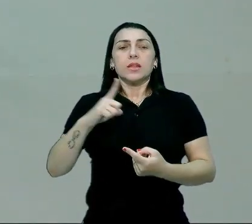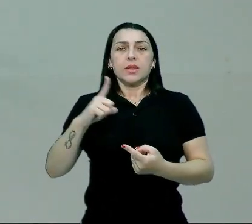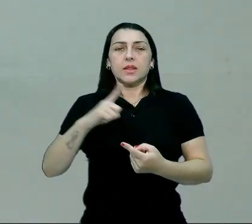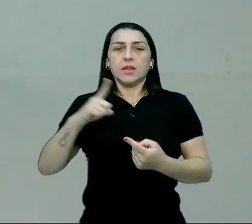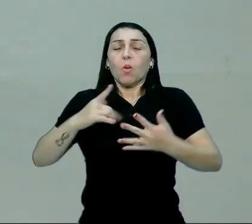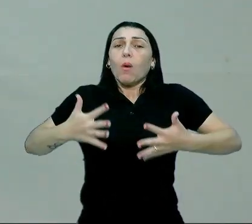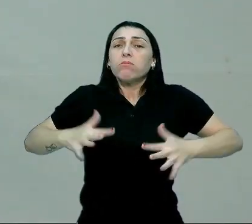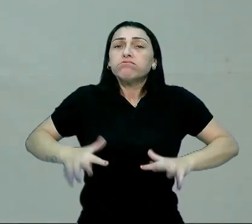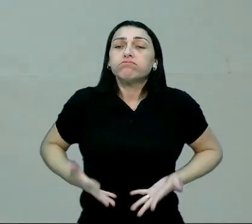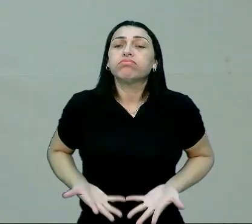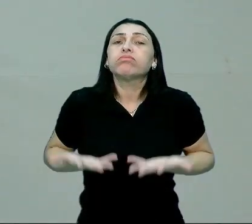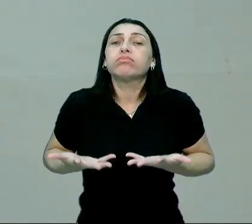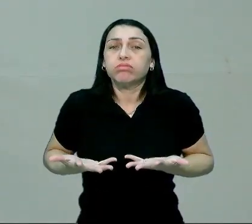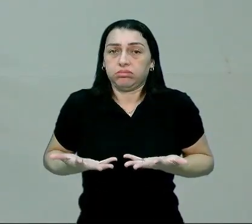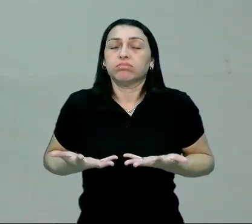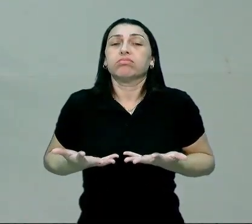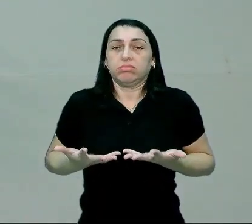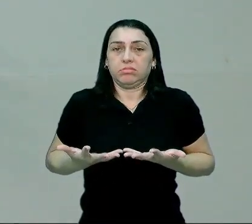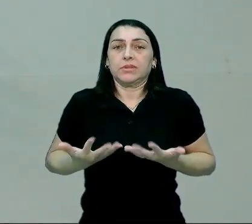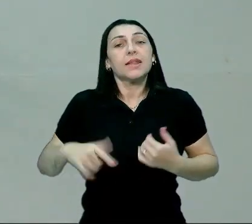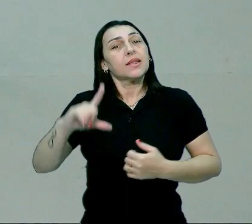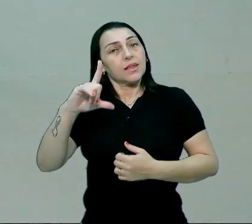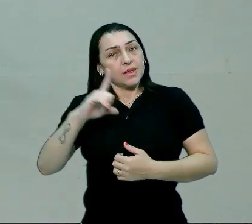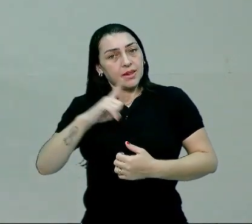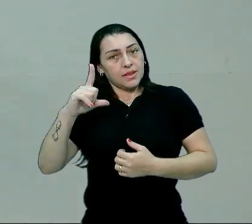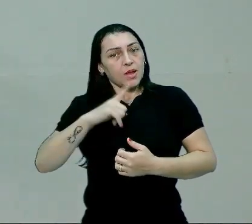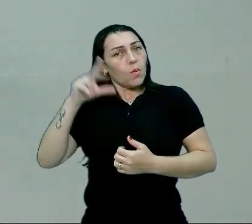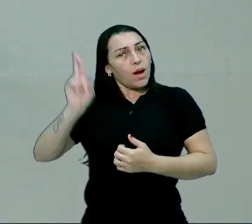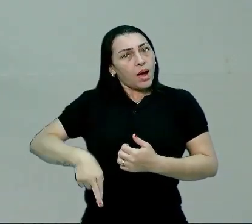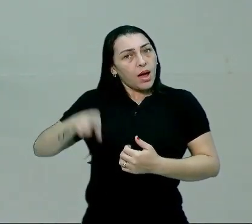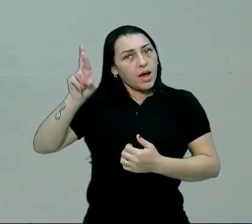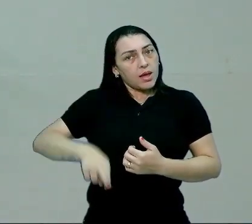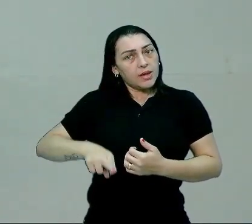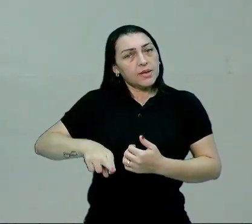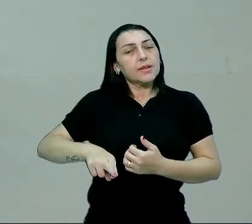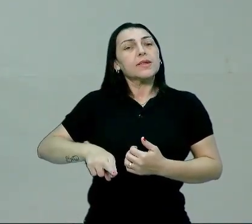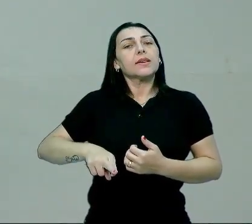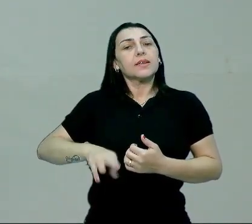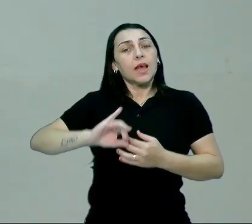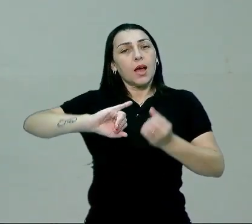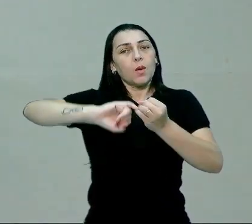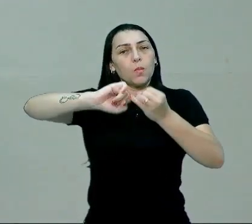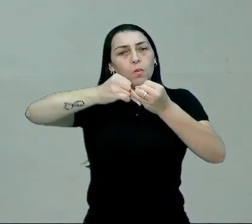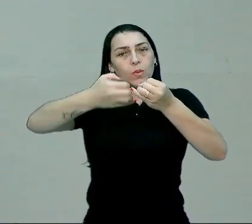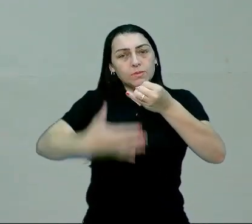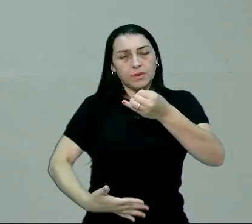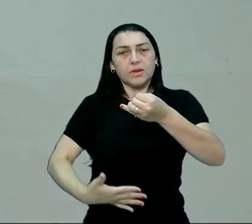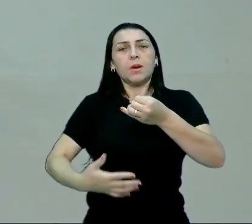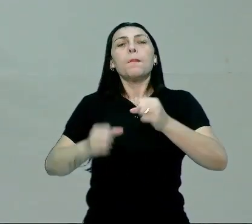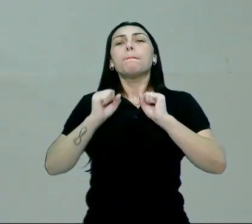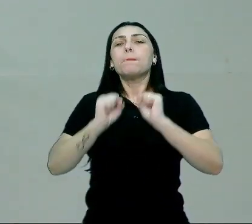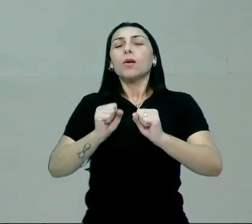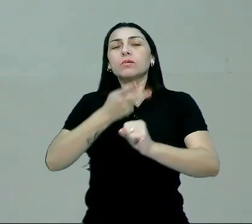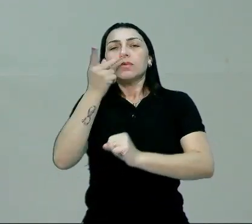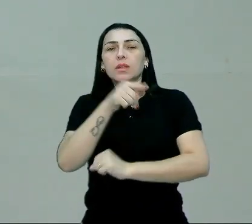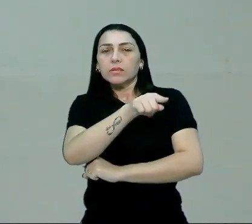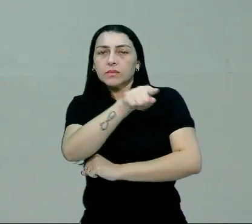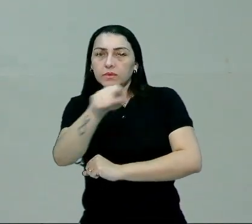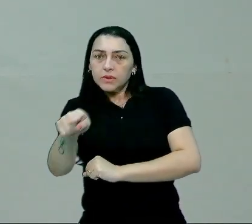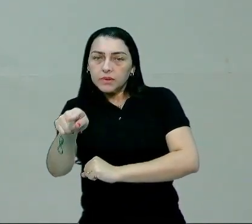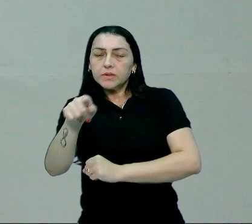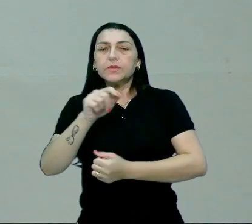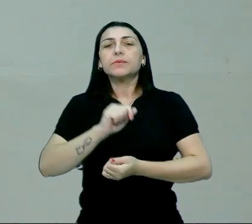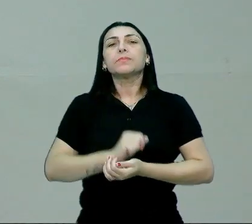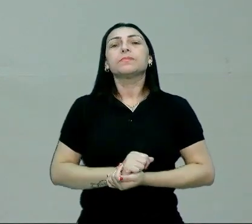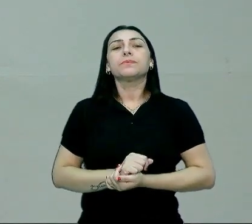uma motivação. Existe uma razão, existe uma justificativa para que eu possa estar falando a